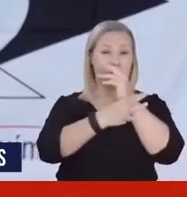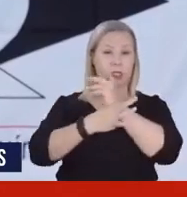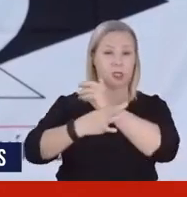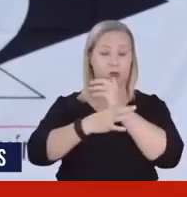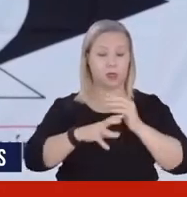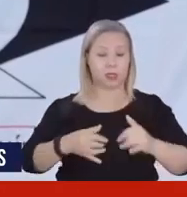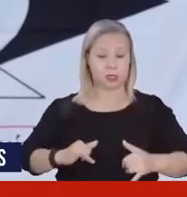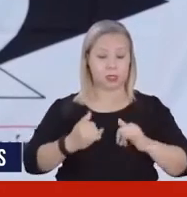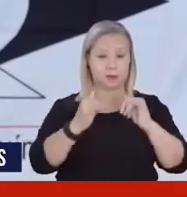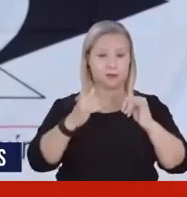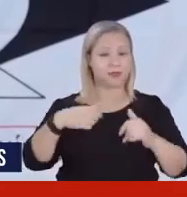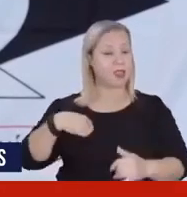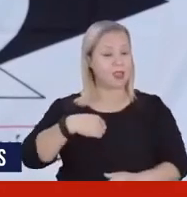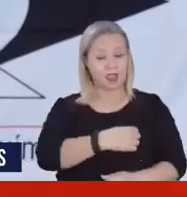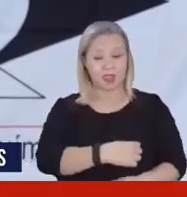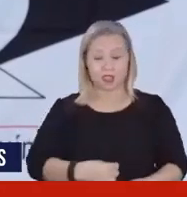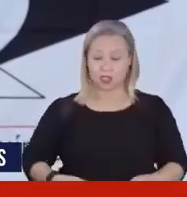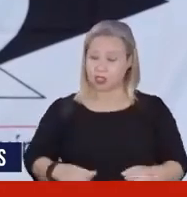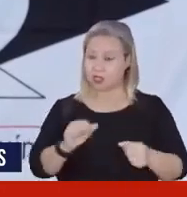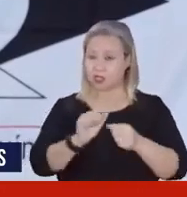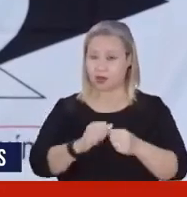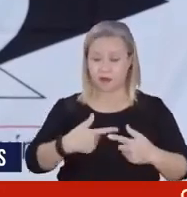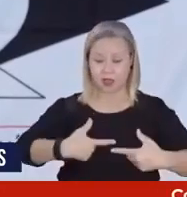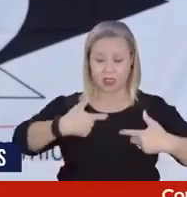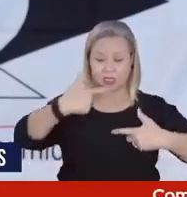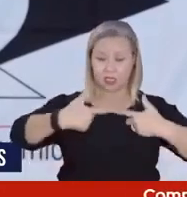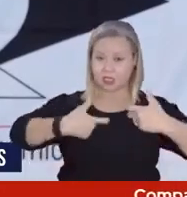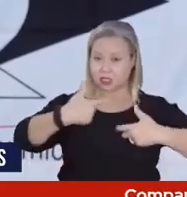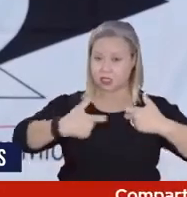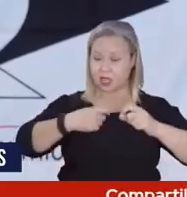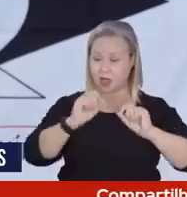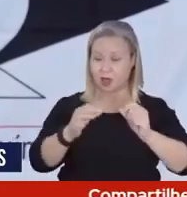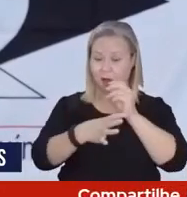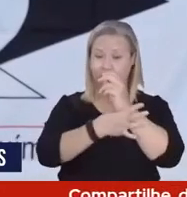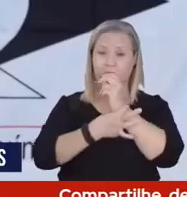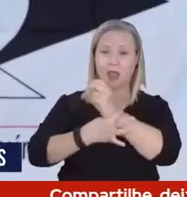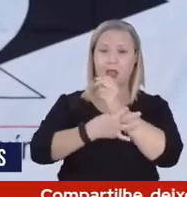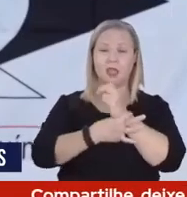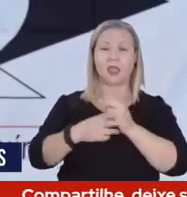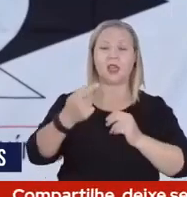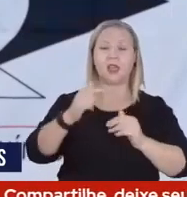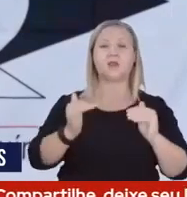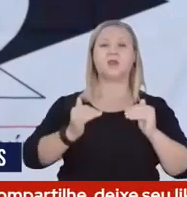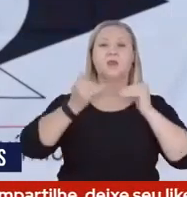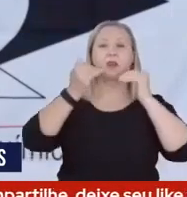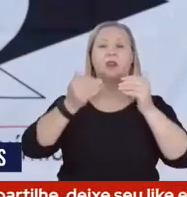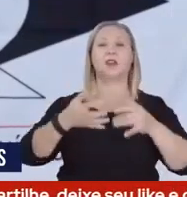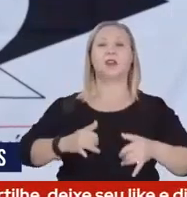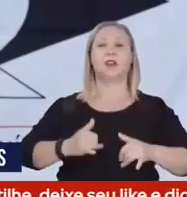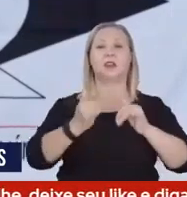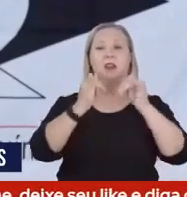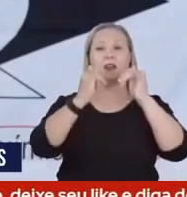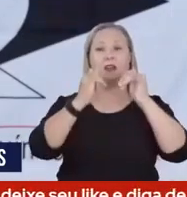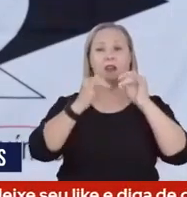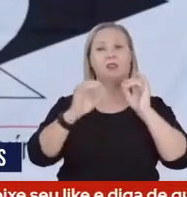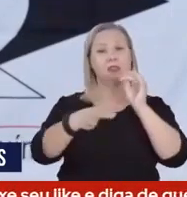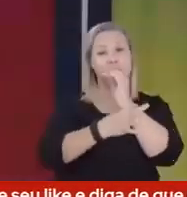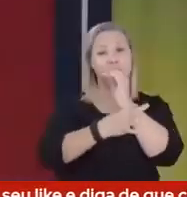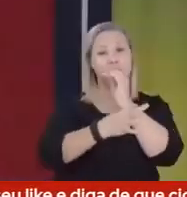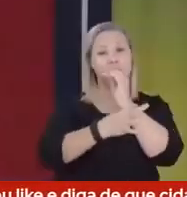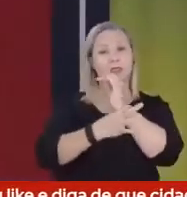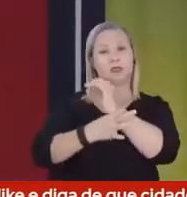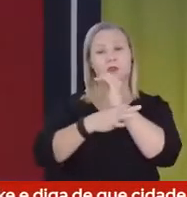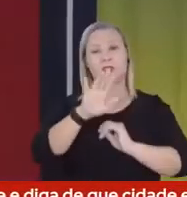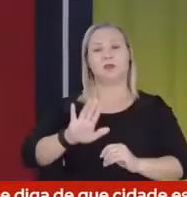guerra para garantir a sua soberania energética e segurança nacional. Não há